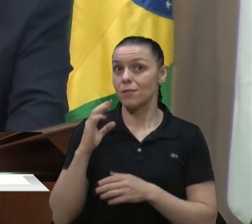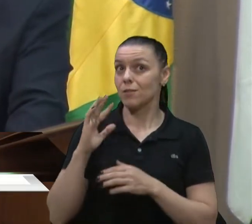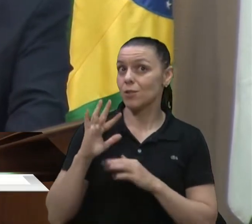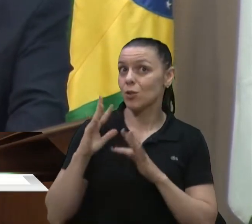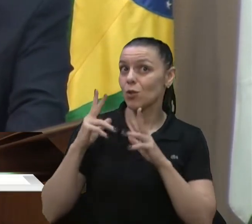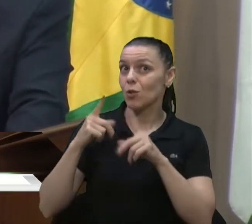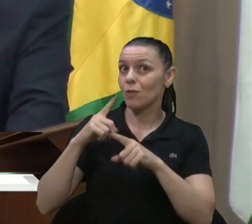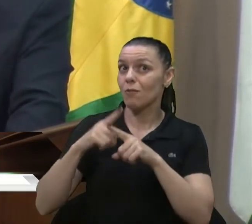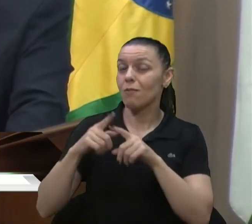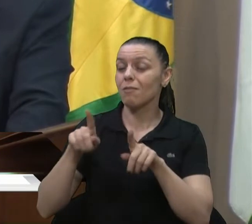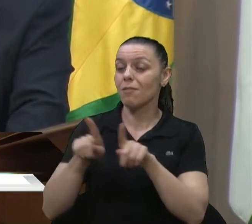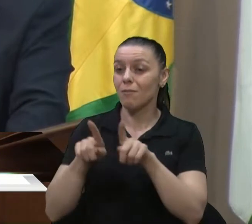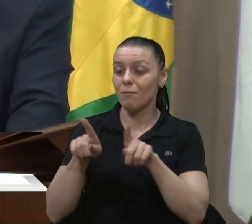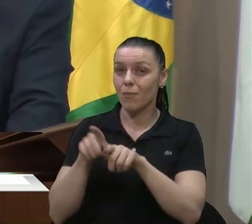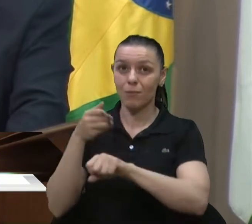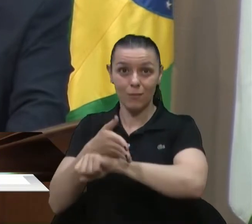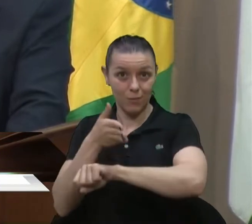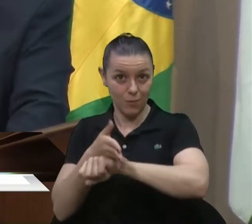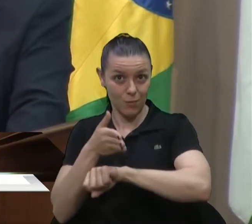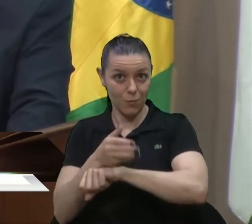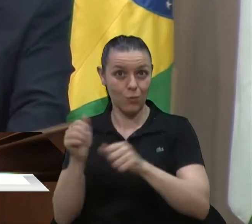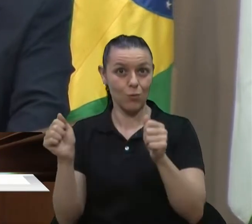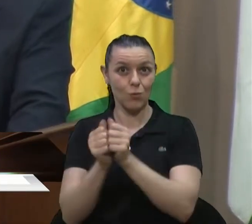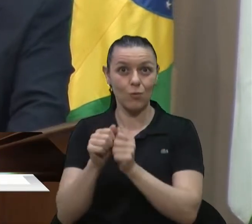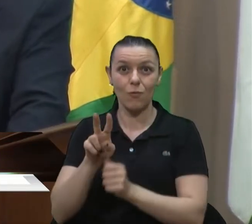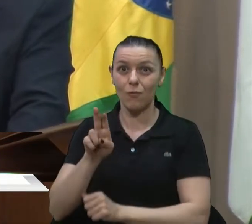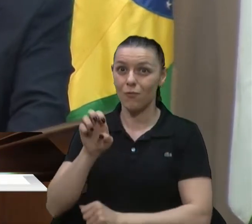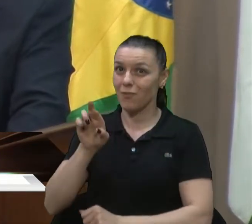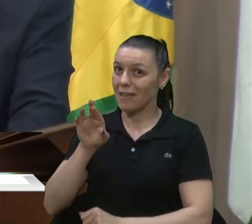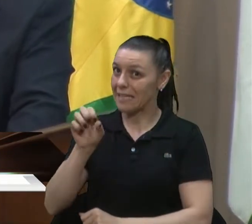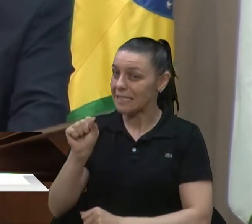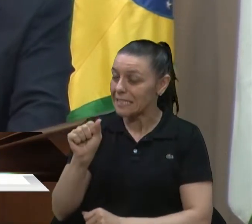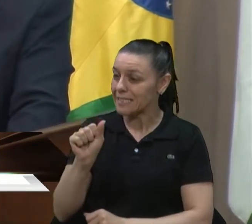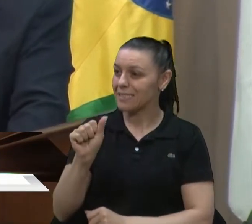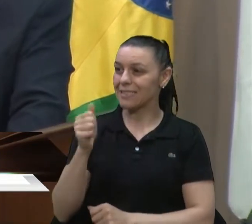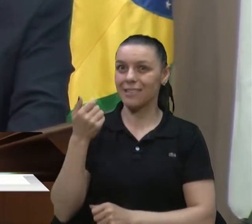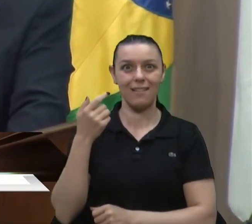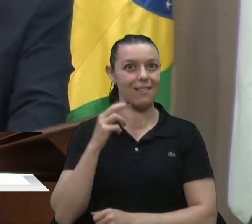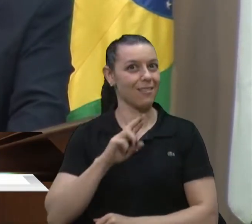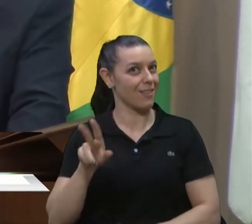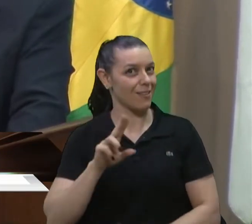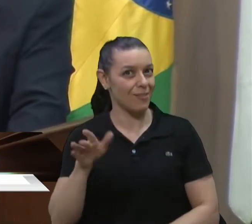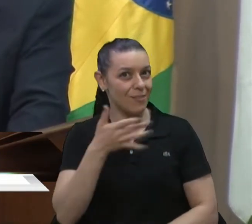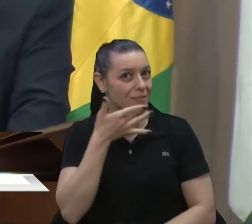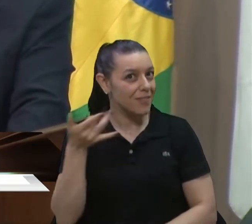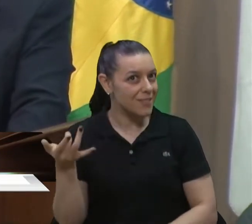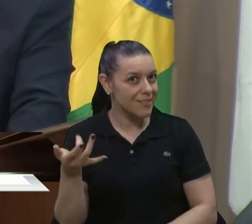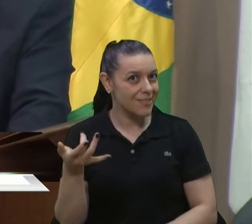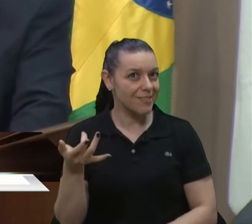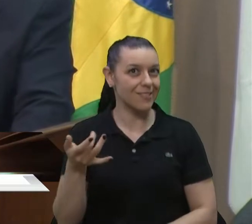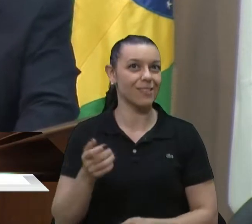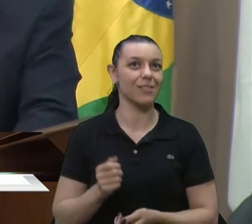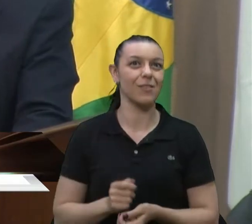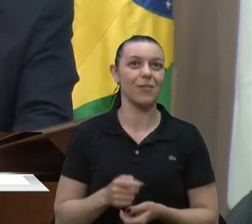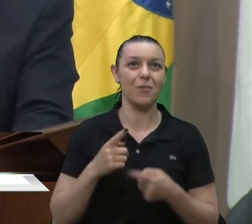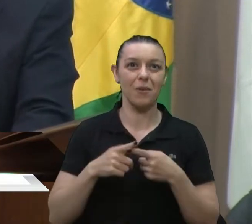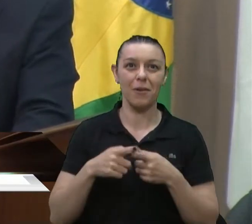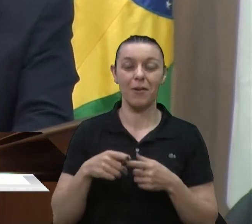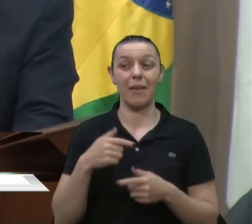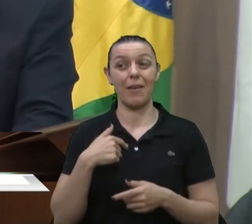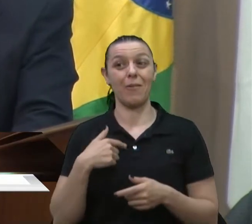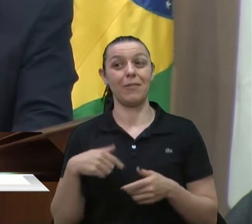esperança a terra desce. Sem teu formoso céu risonho e límpido, a imagem